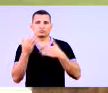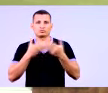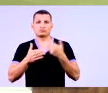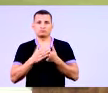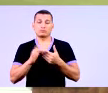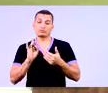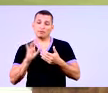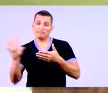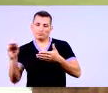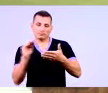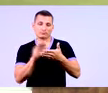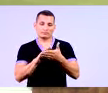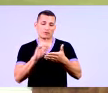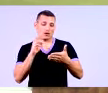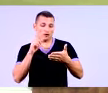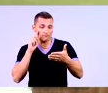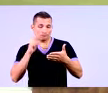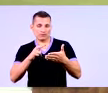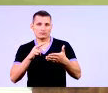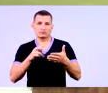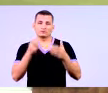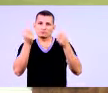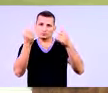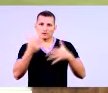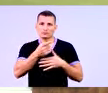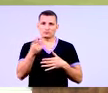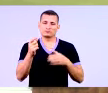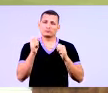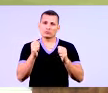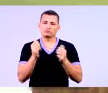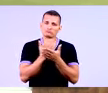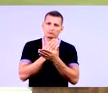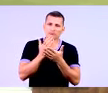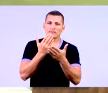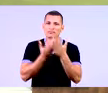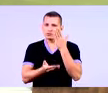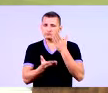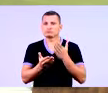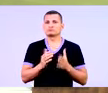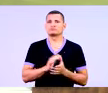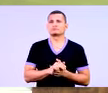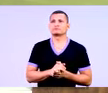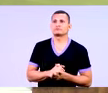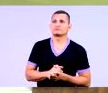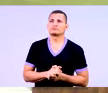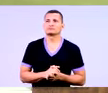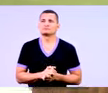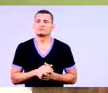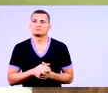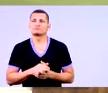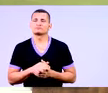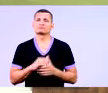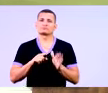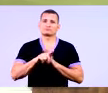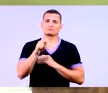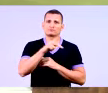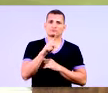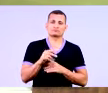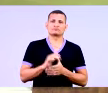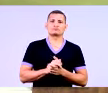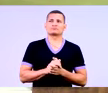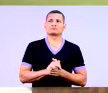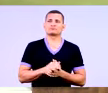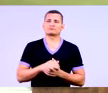buscar localizar só explicar para vocês que eventualmente a gente pode perder uma coisa ou outra profissão miguel o pessoal teve uma